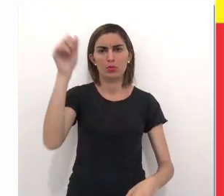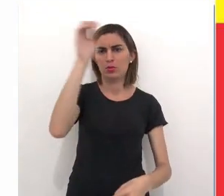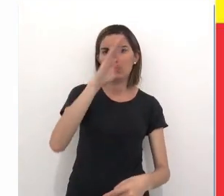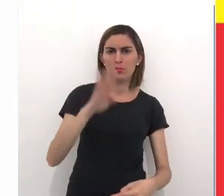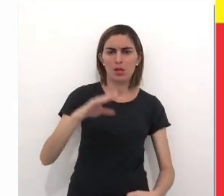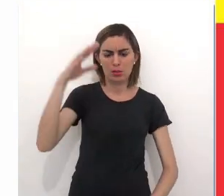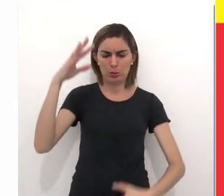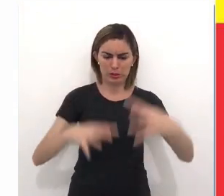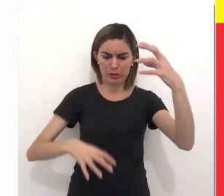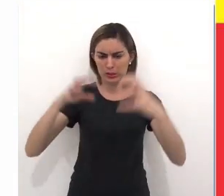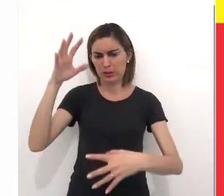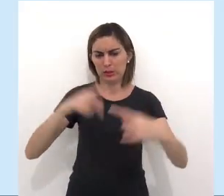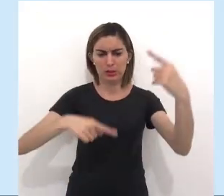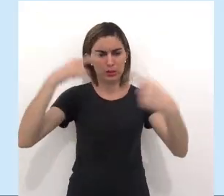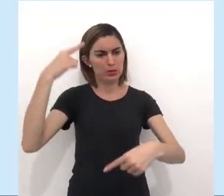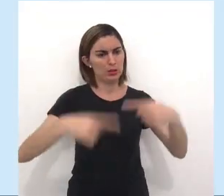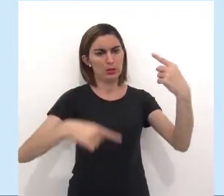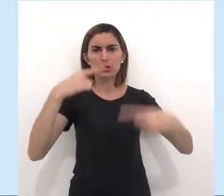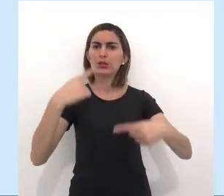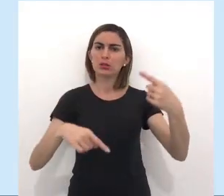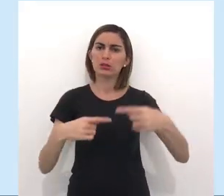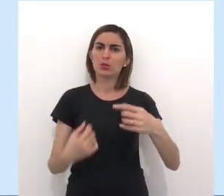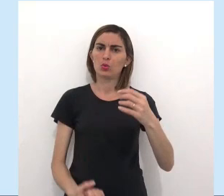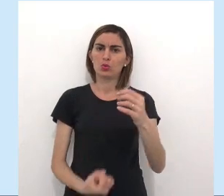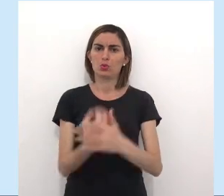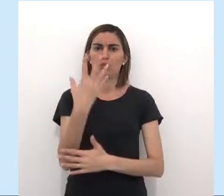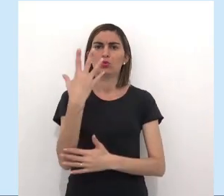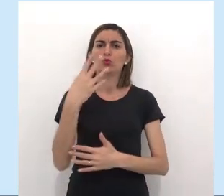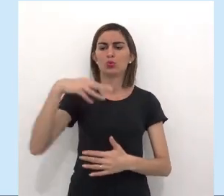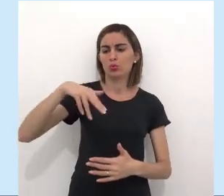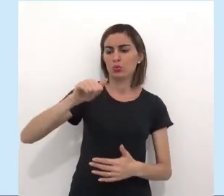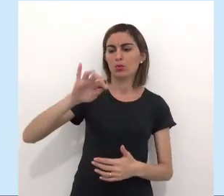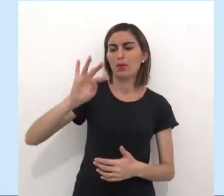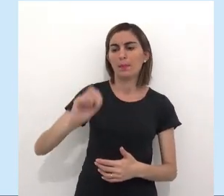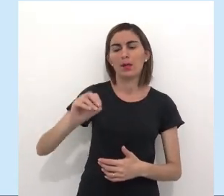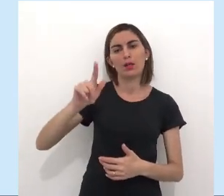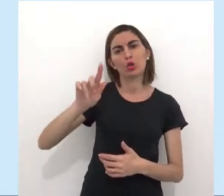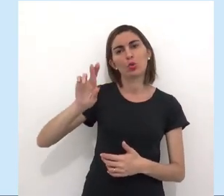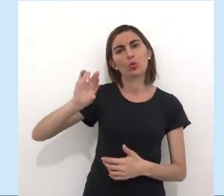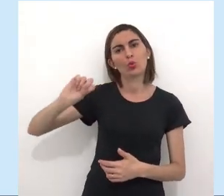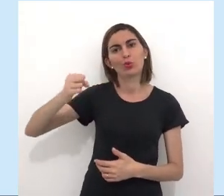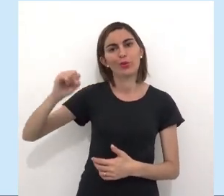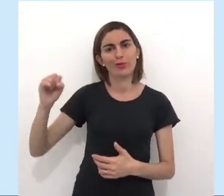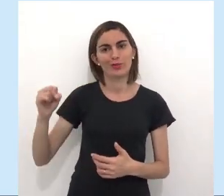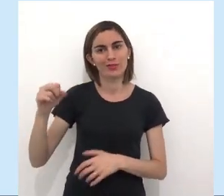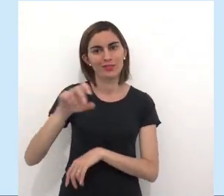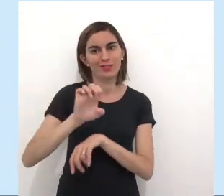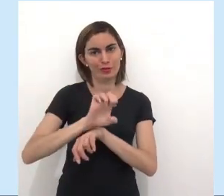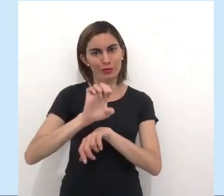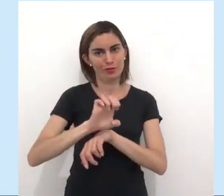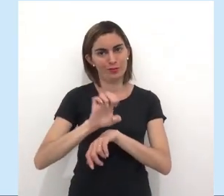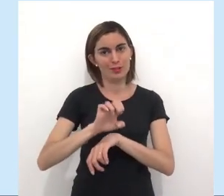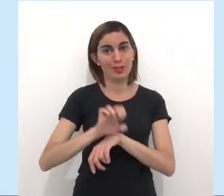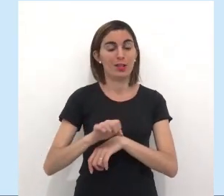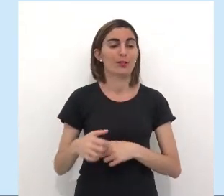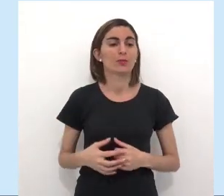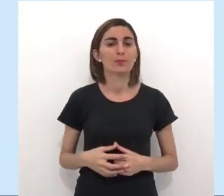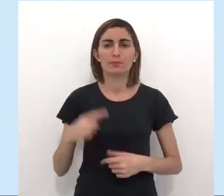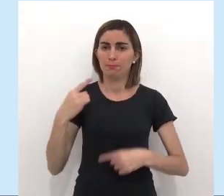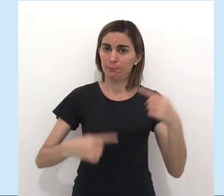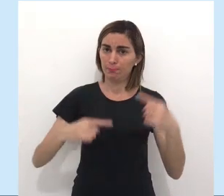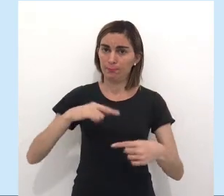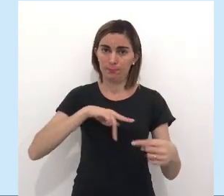e brasileiro, né? Então, essa daí surgiu no Mato Grosso. Então, grupos pés de